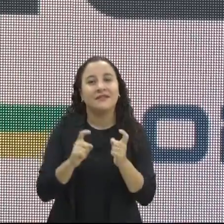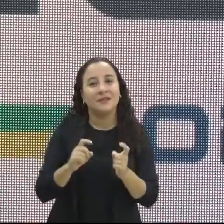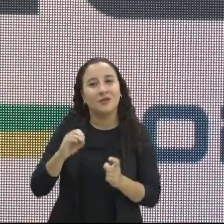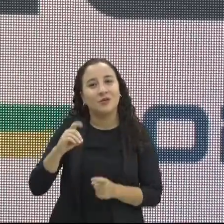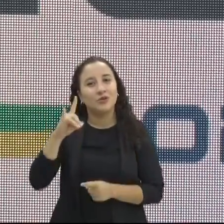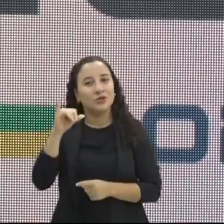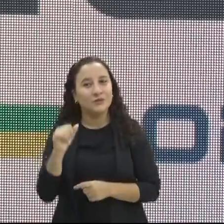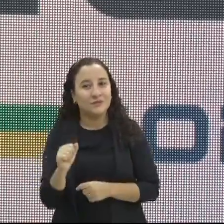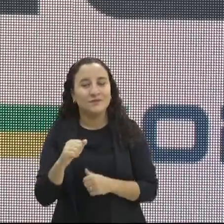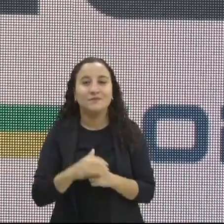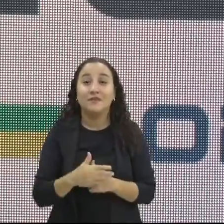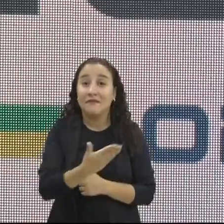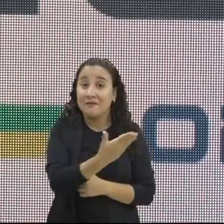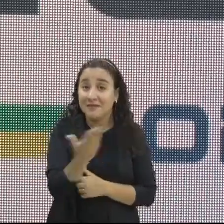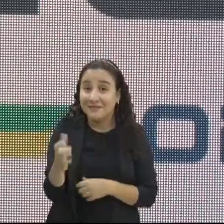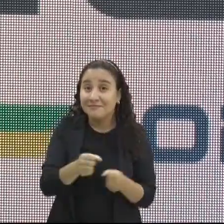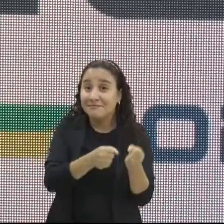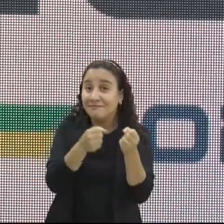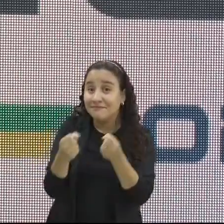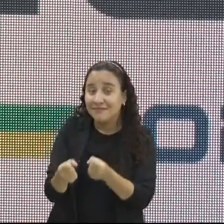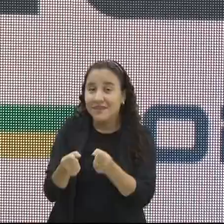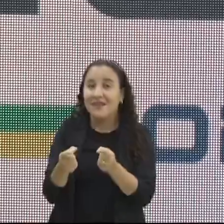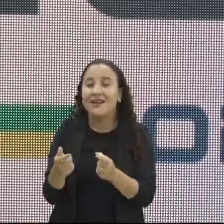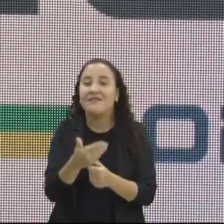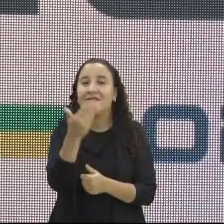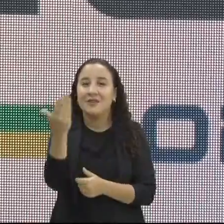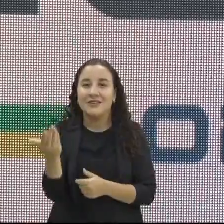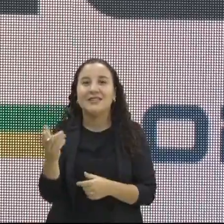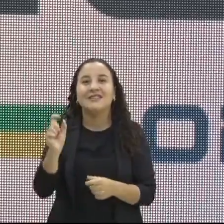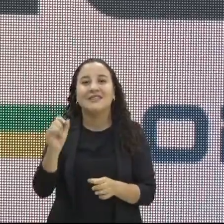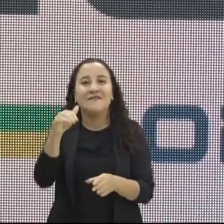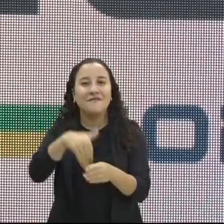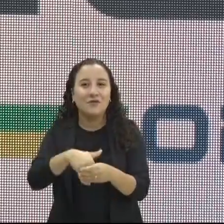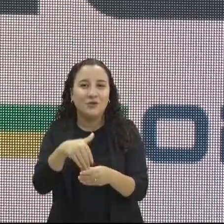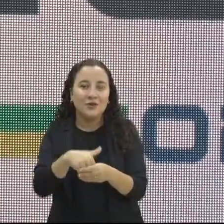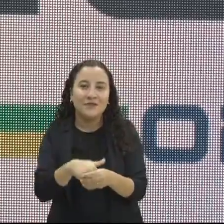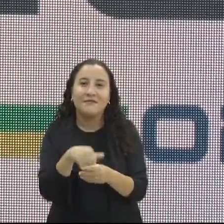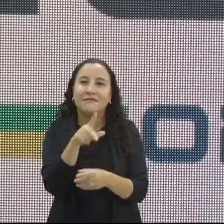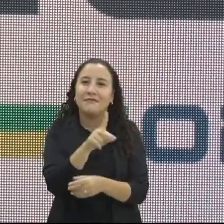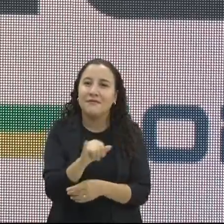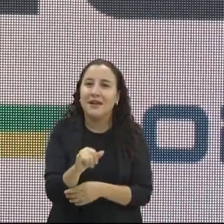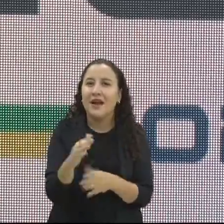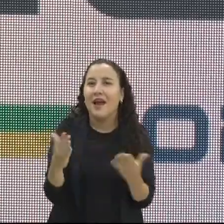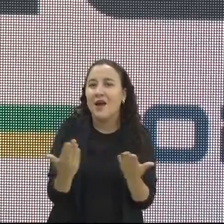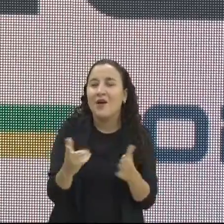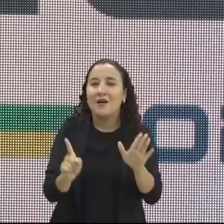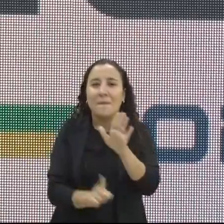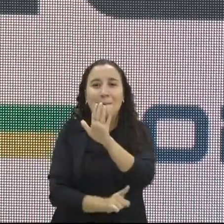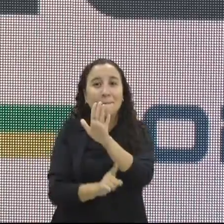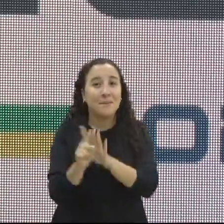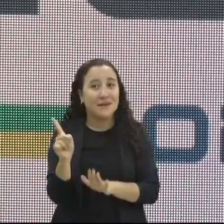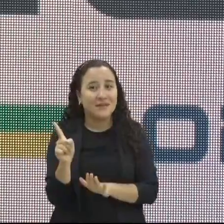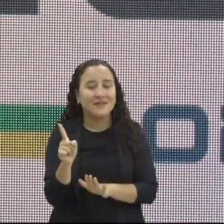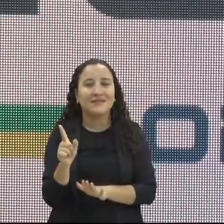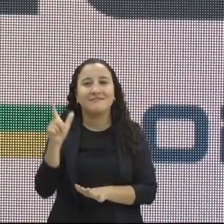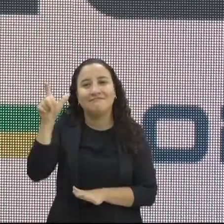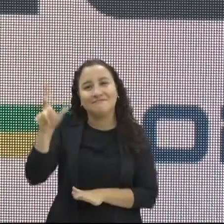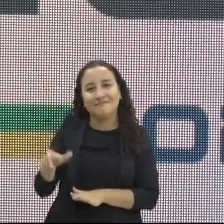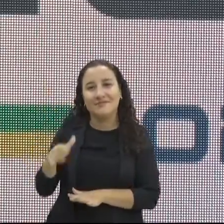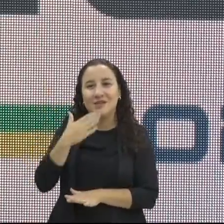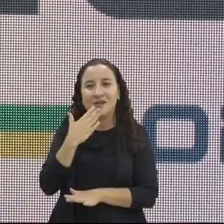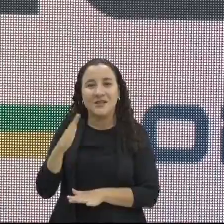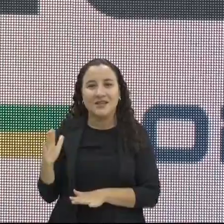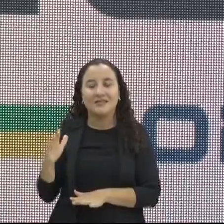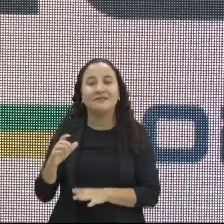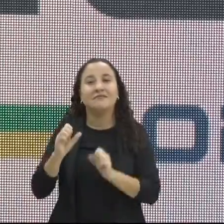nunca tem o poder, é você, eleitor teresinense, que vai direcionar a sua pergunta, a sua dúvida para os candidatos. Aqui